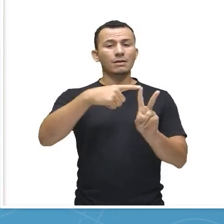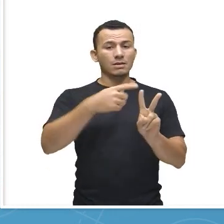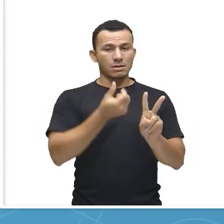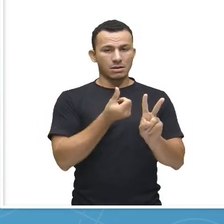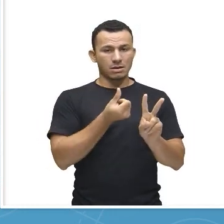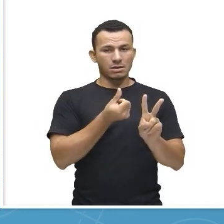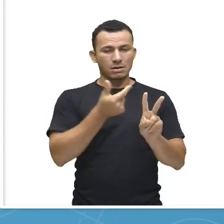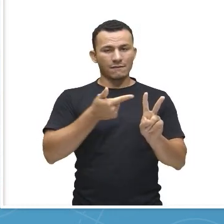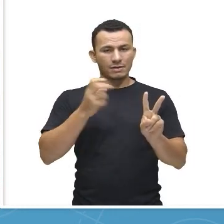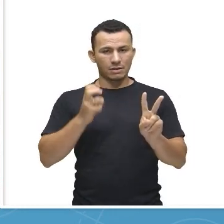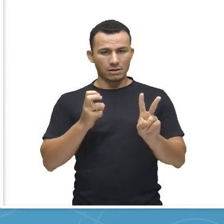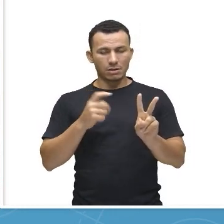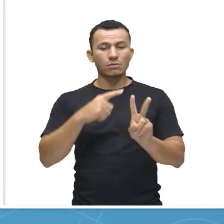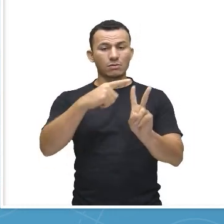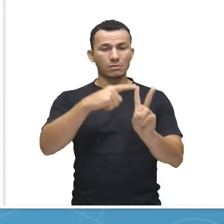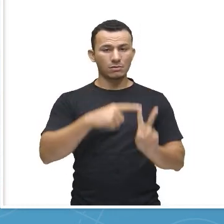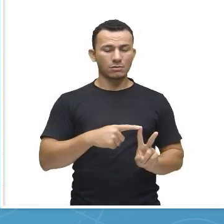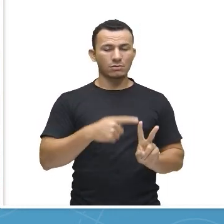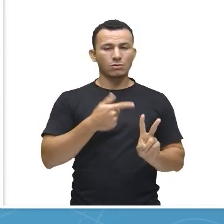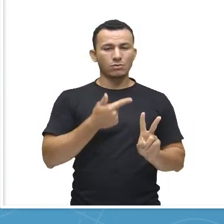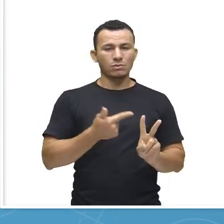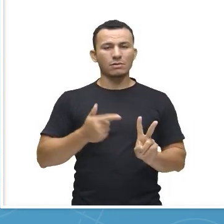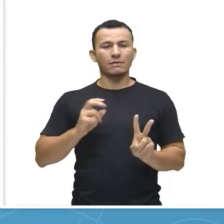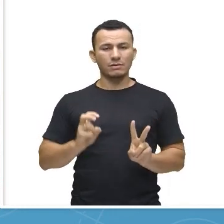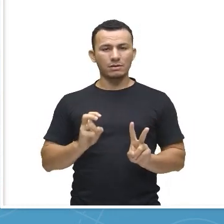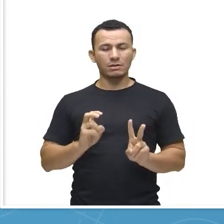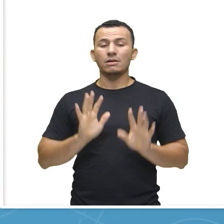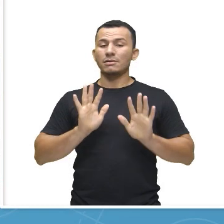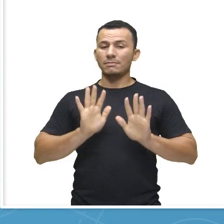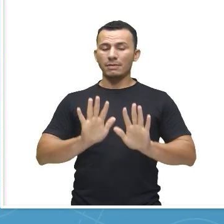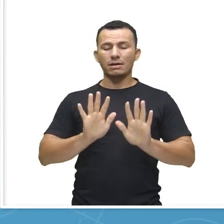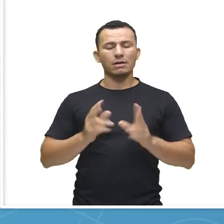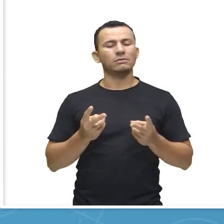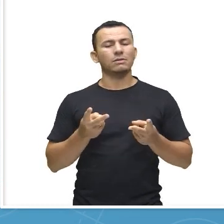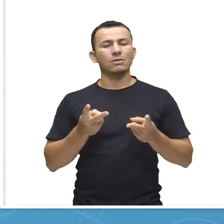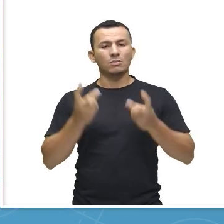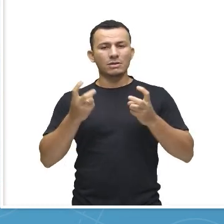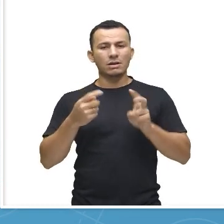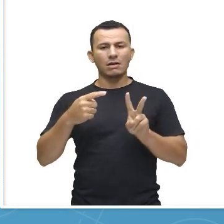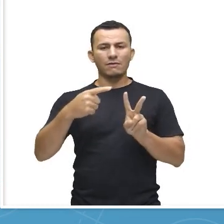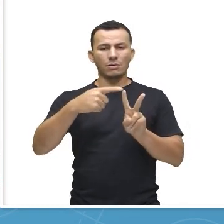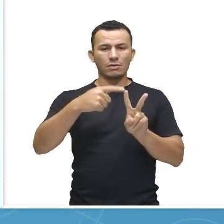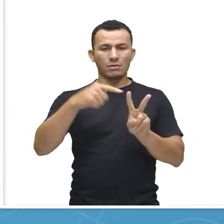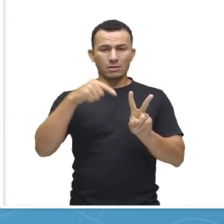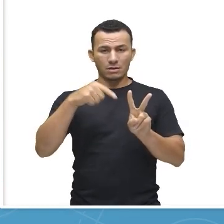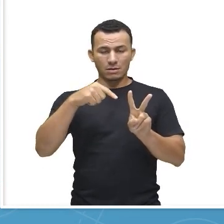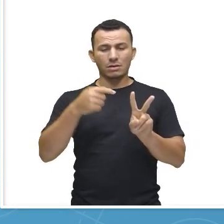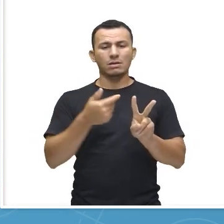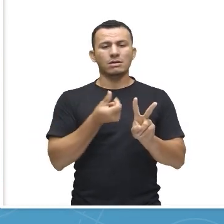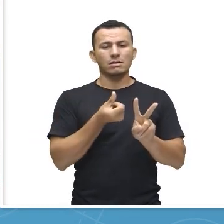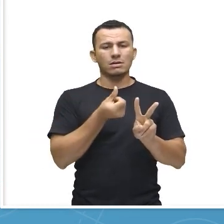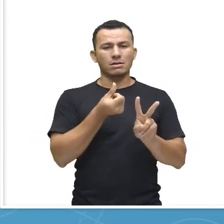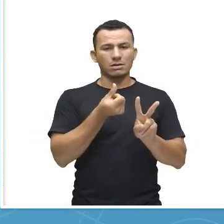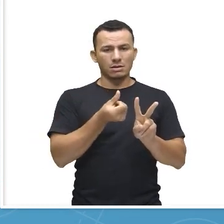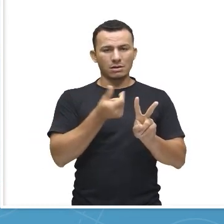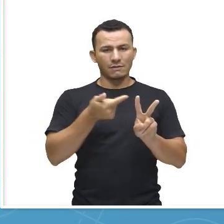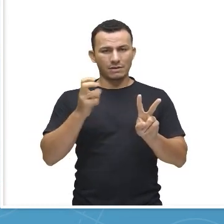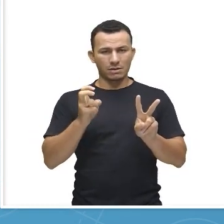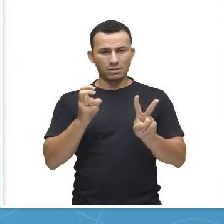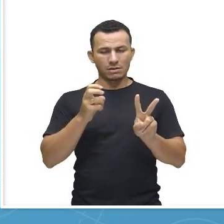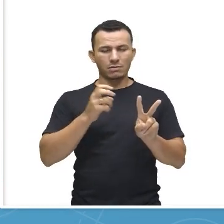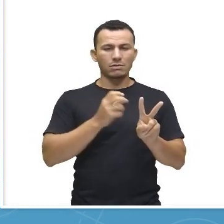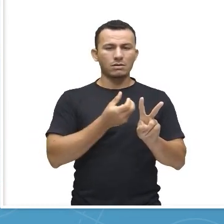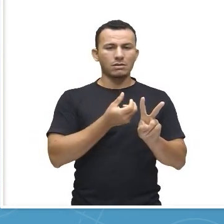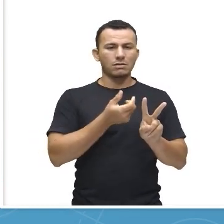de 225. Mas observem que tanto o 625 quanto o 225,